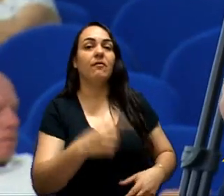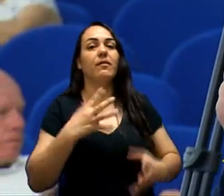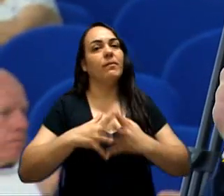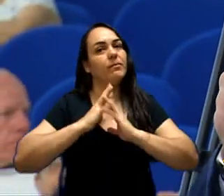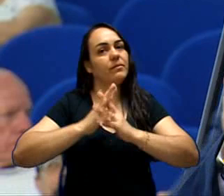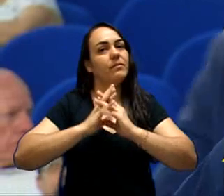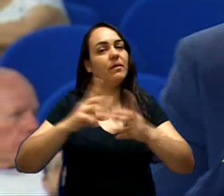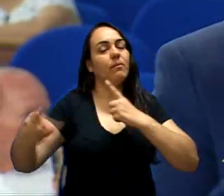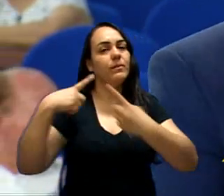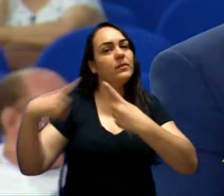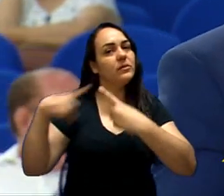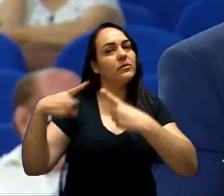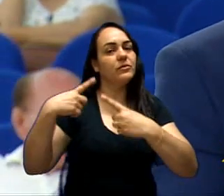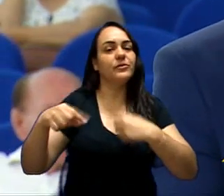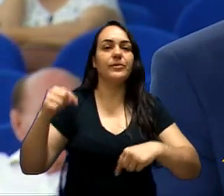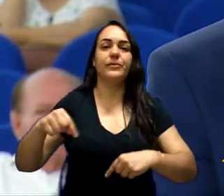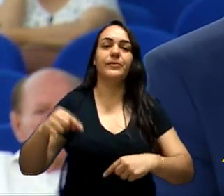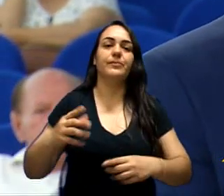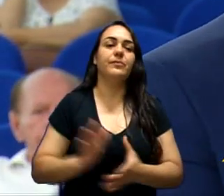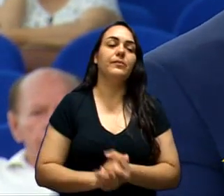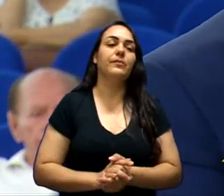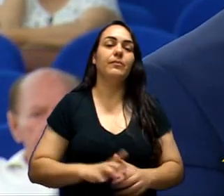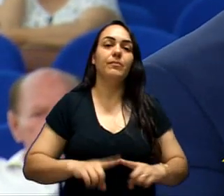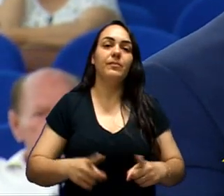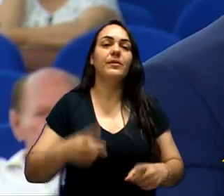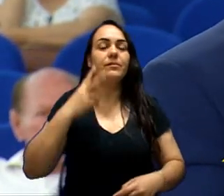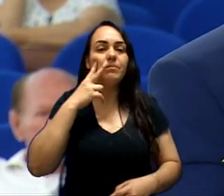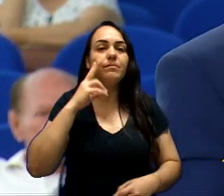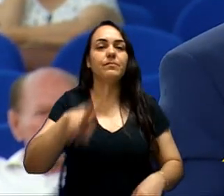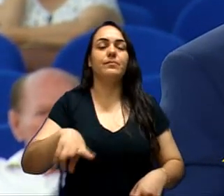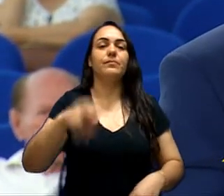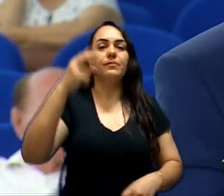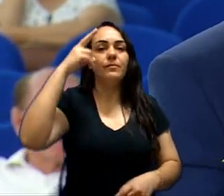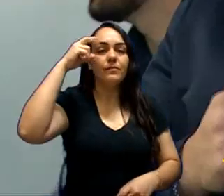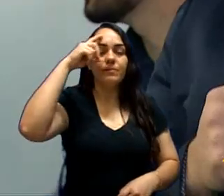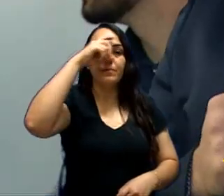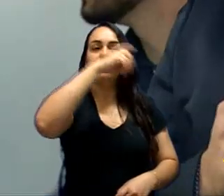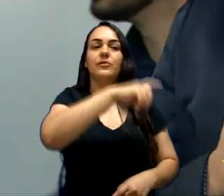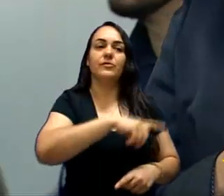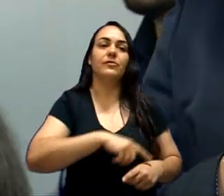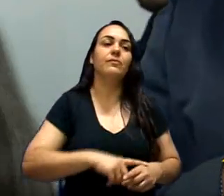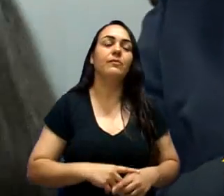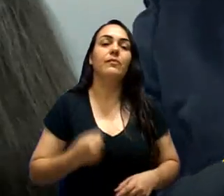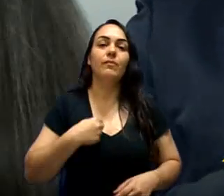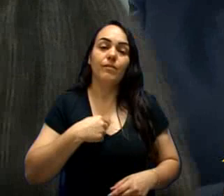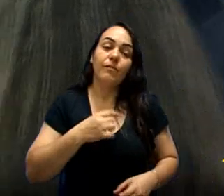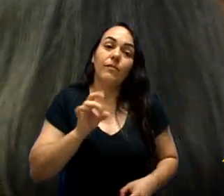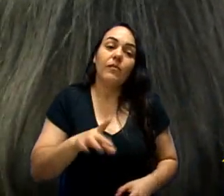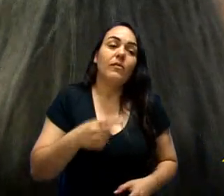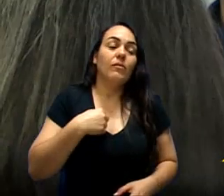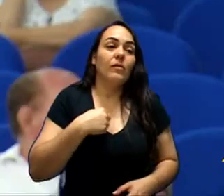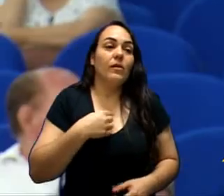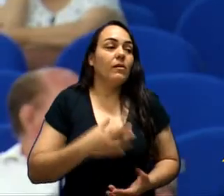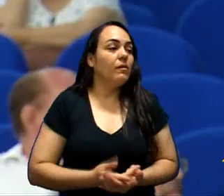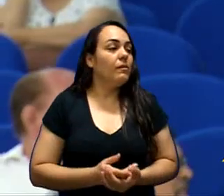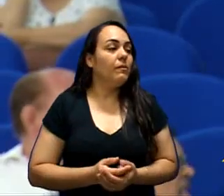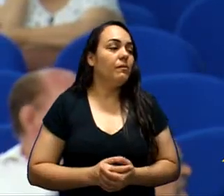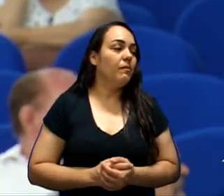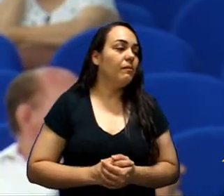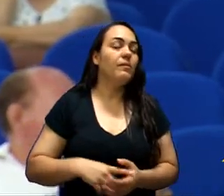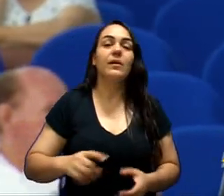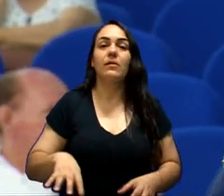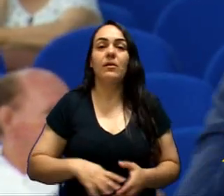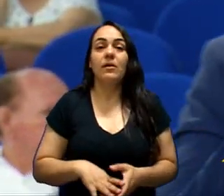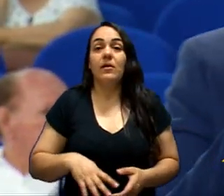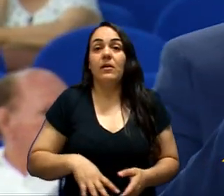Já antecipou. Tá, é a segurança. Não seria interessante as pessoas virem e verem? É a segurança. Eu só achei estranho,